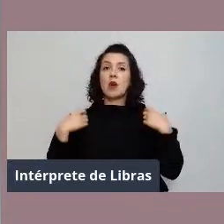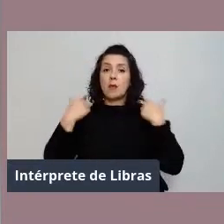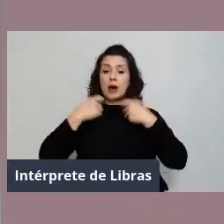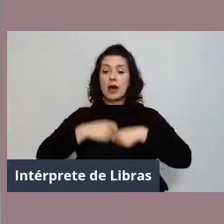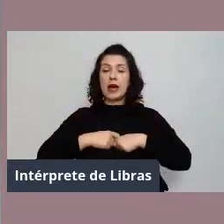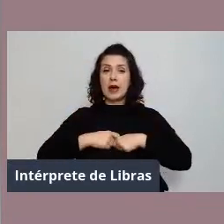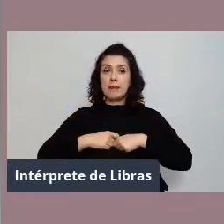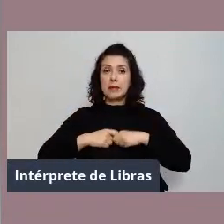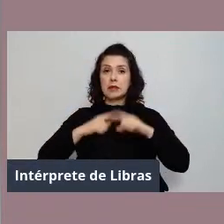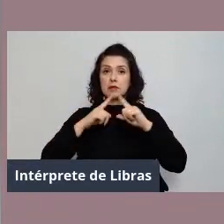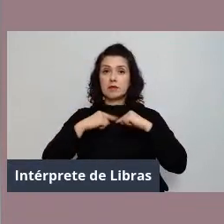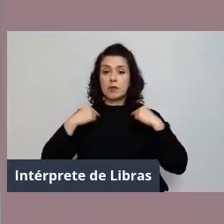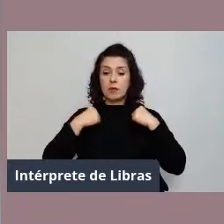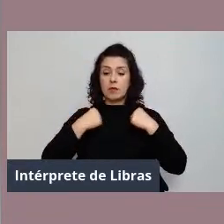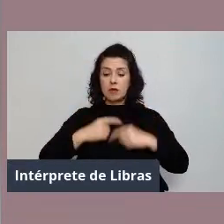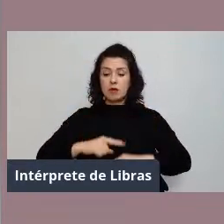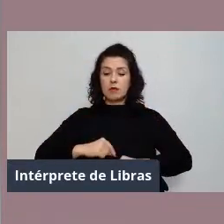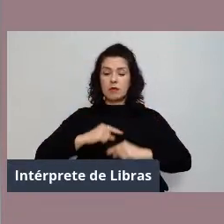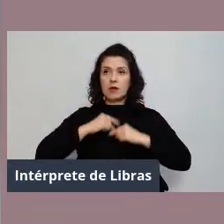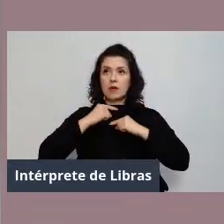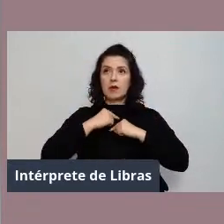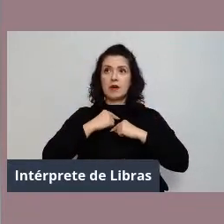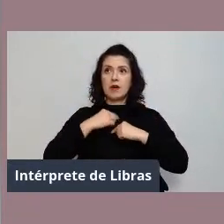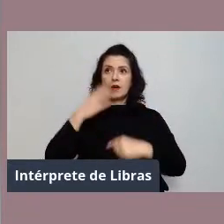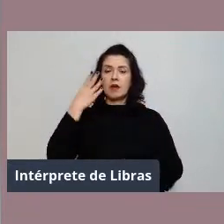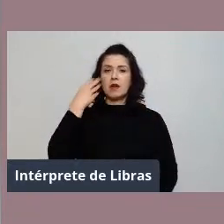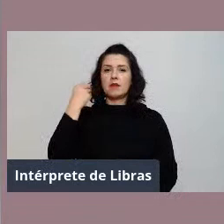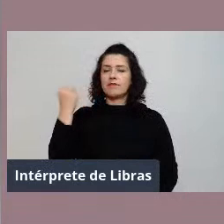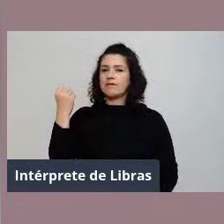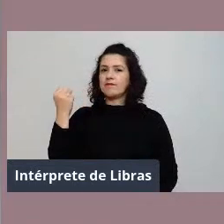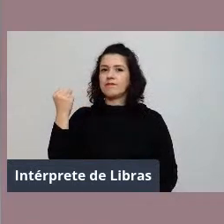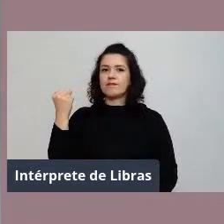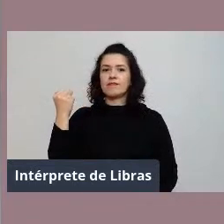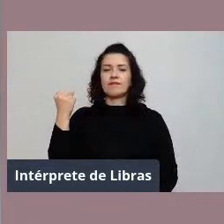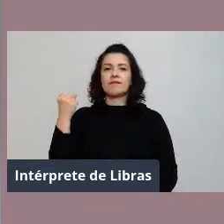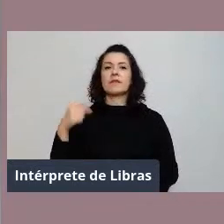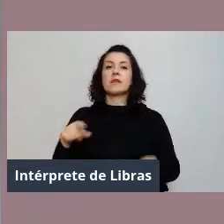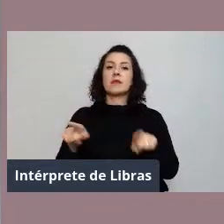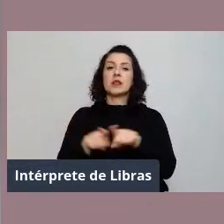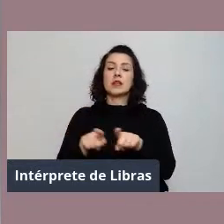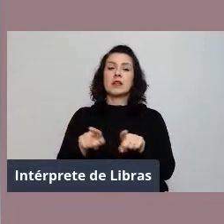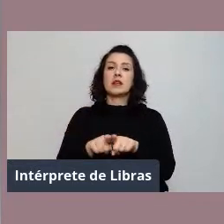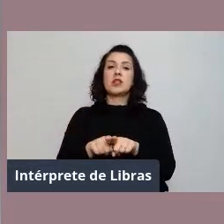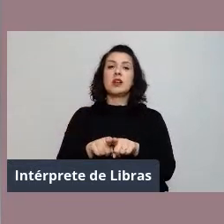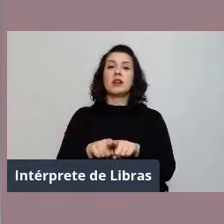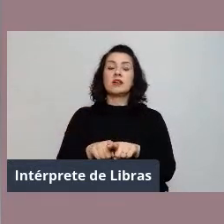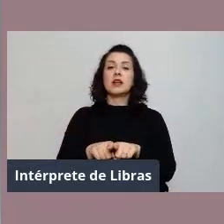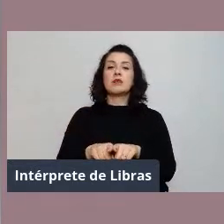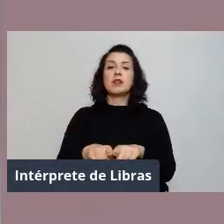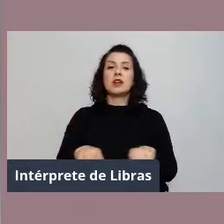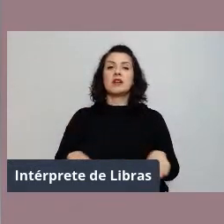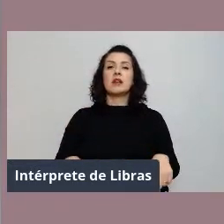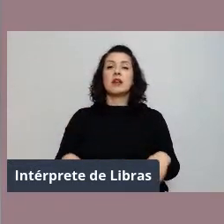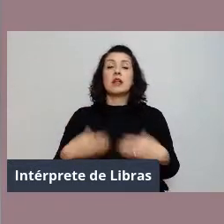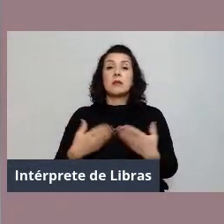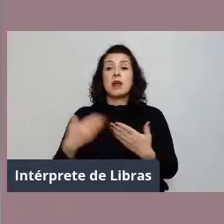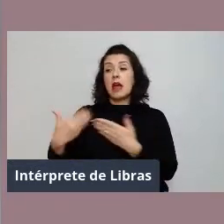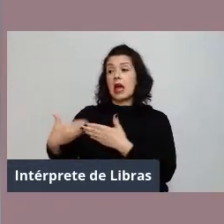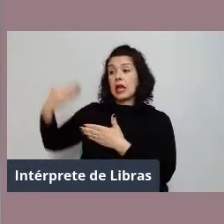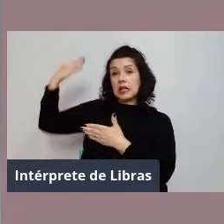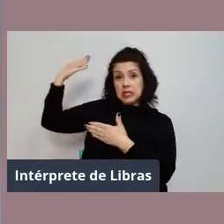branca, com pássaros. E atrás tem um quadro.